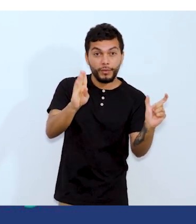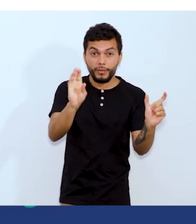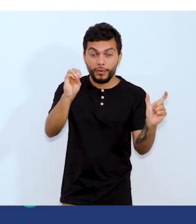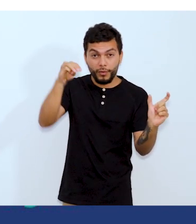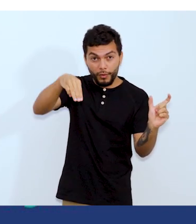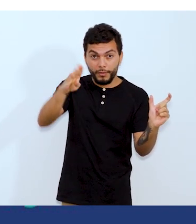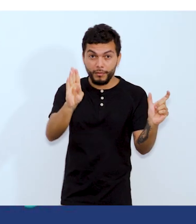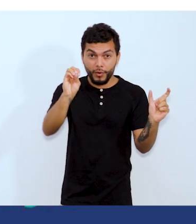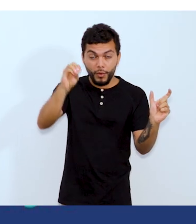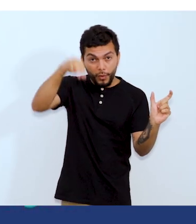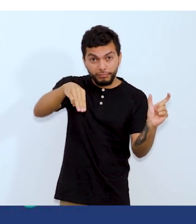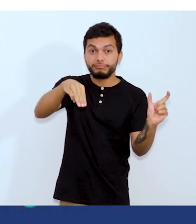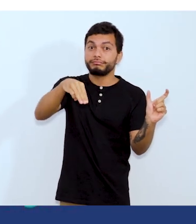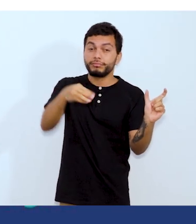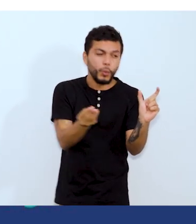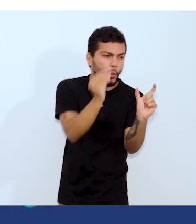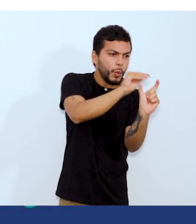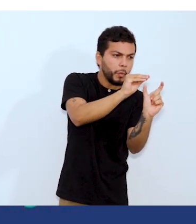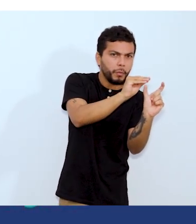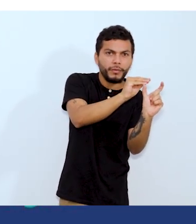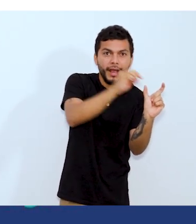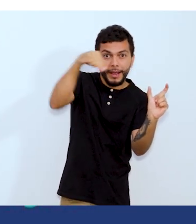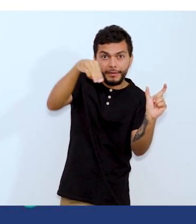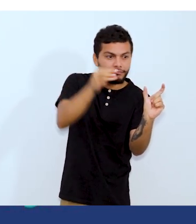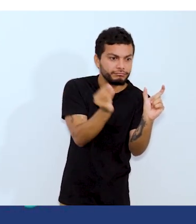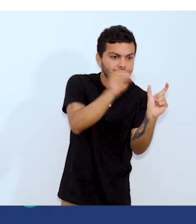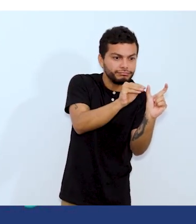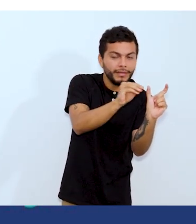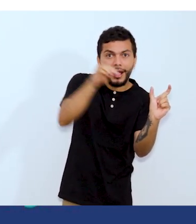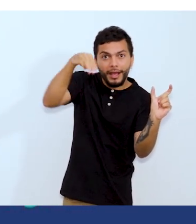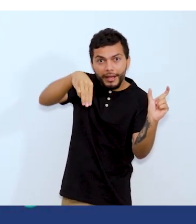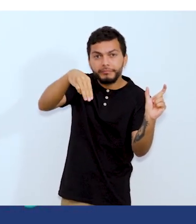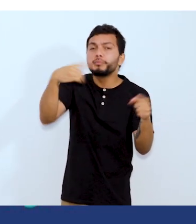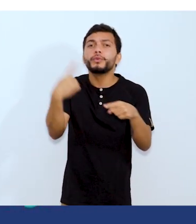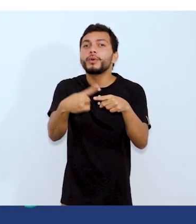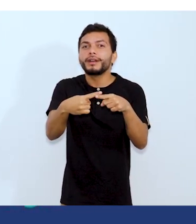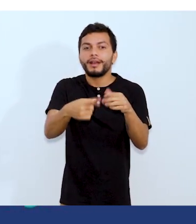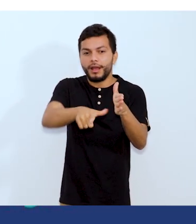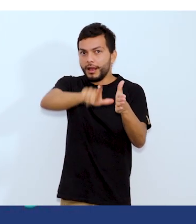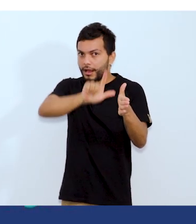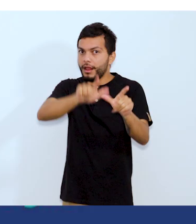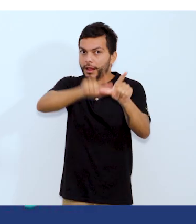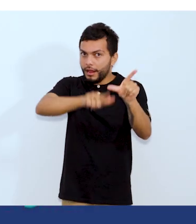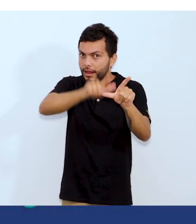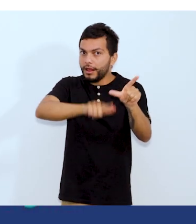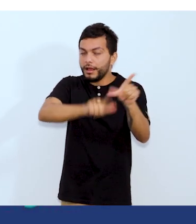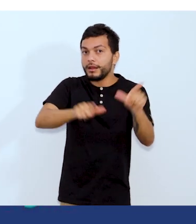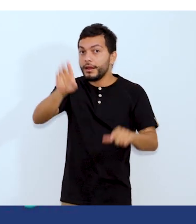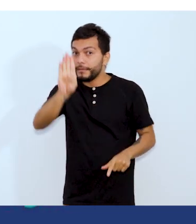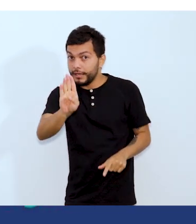bombom, colocamos aí duas letras M's, porque antes da letra